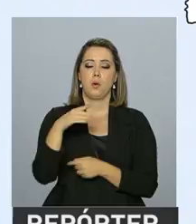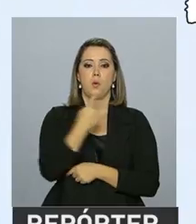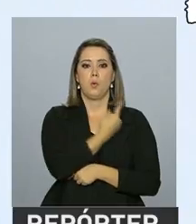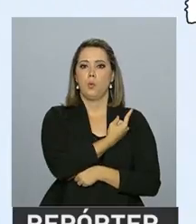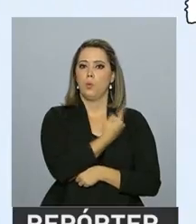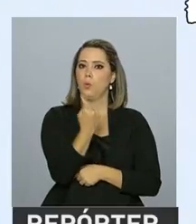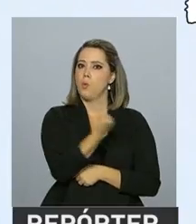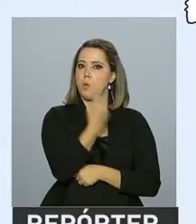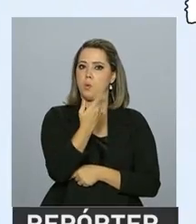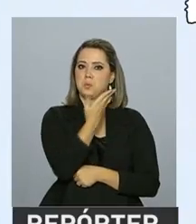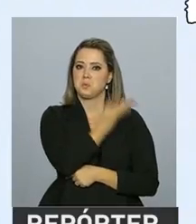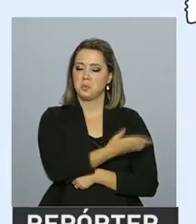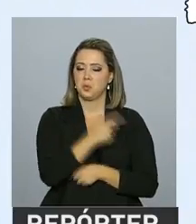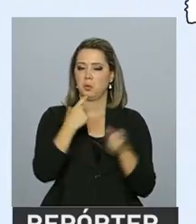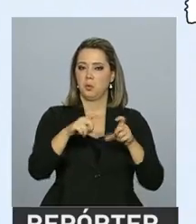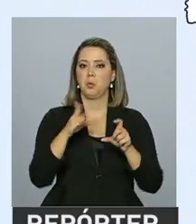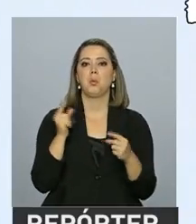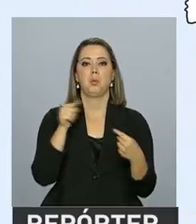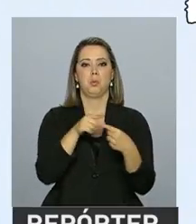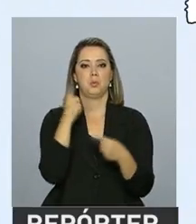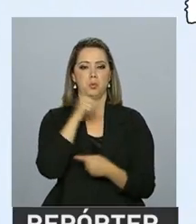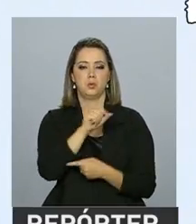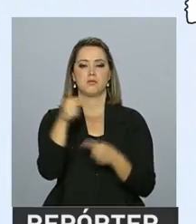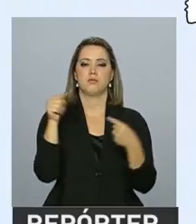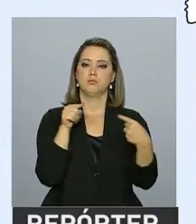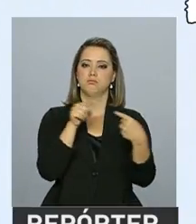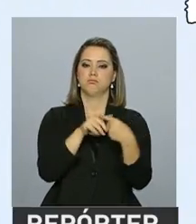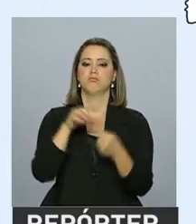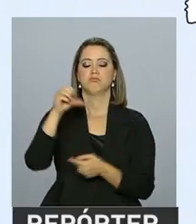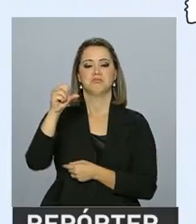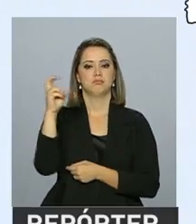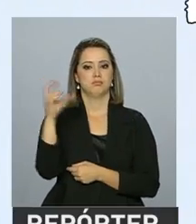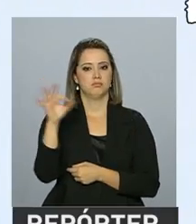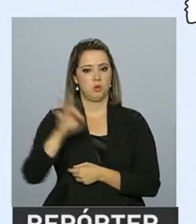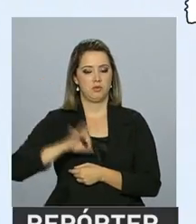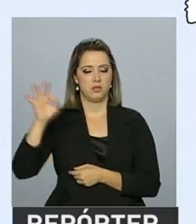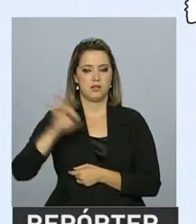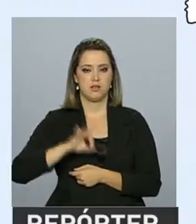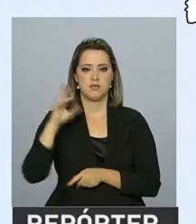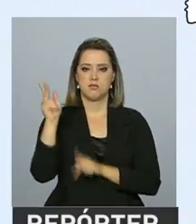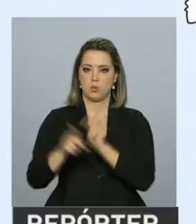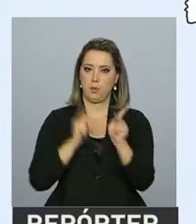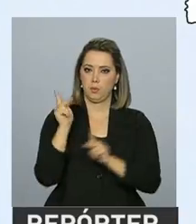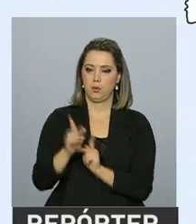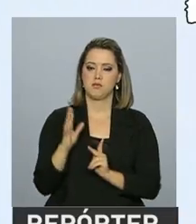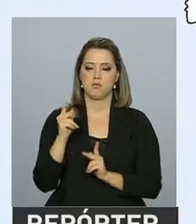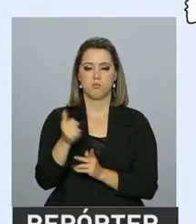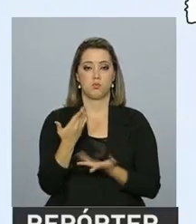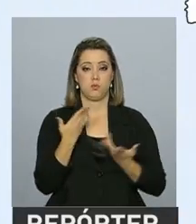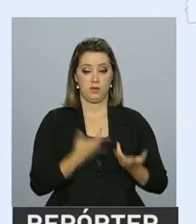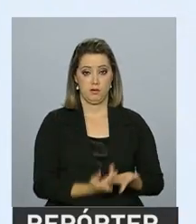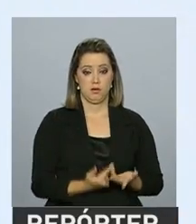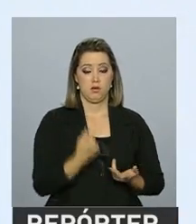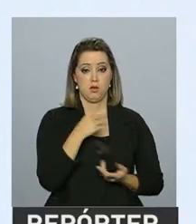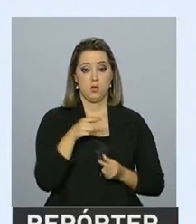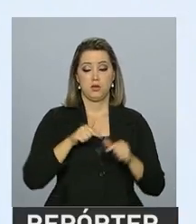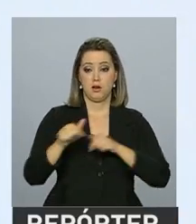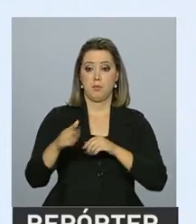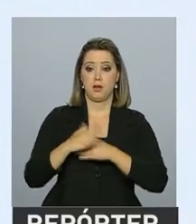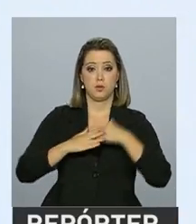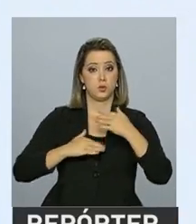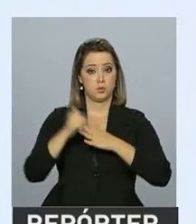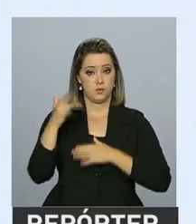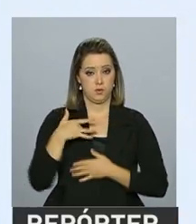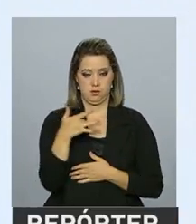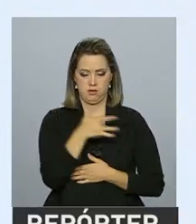era o estado a atingir a meta com 95,6 do público alvo imunizado os trabalhadores da Saúde foram